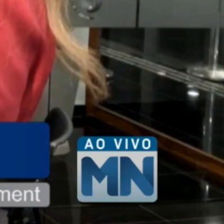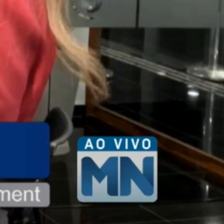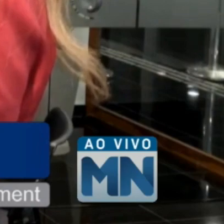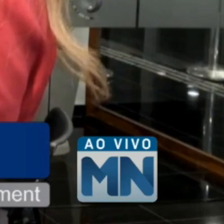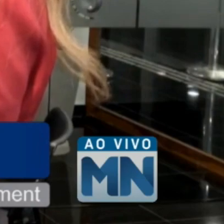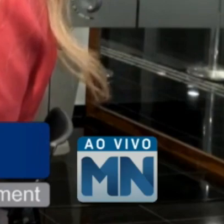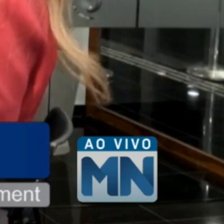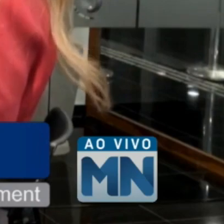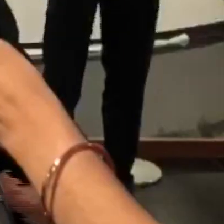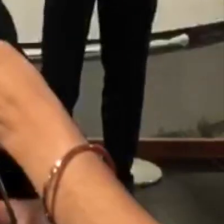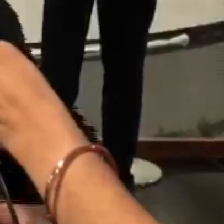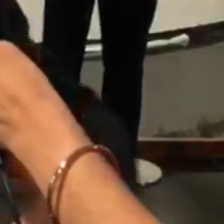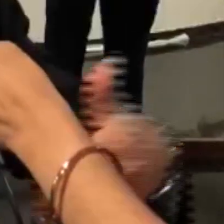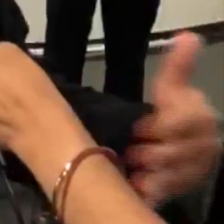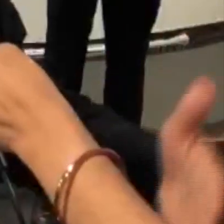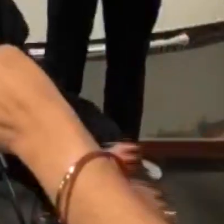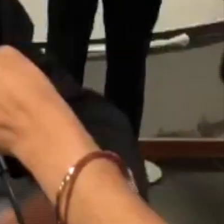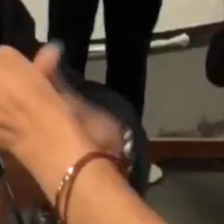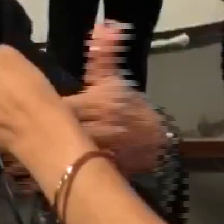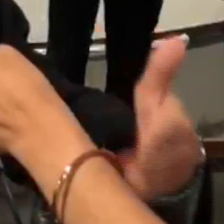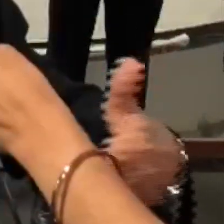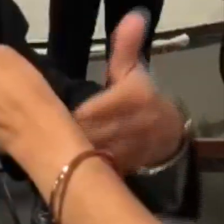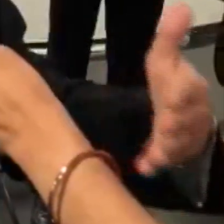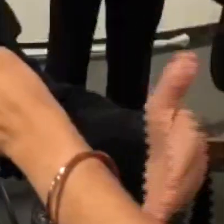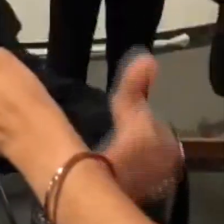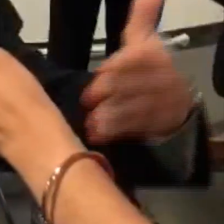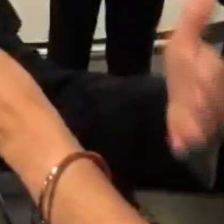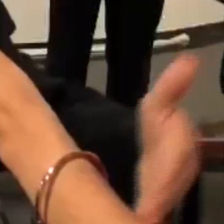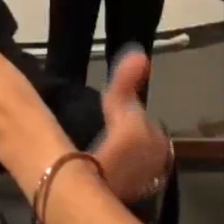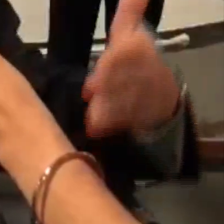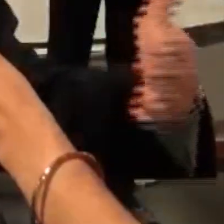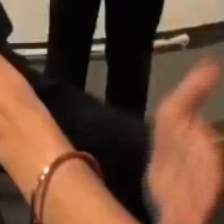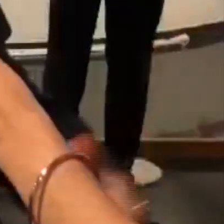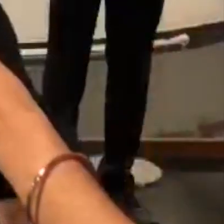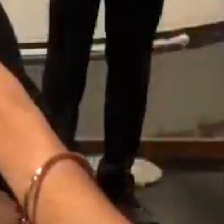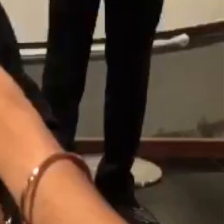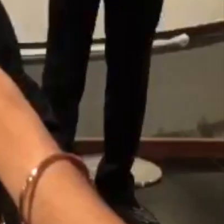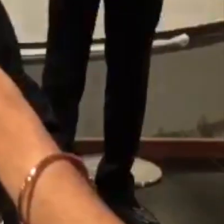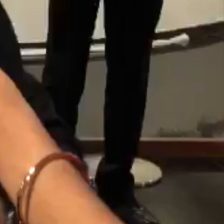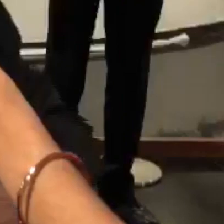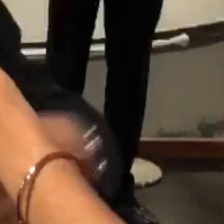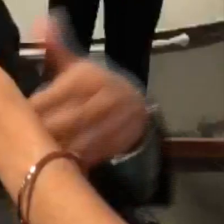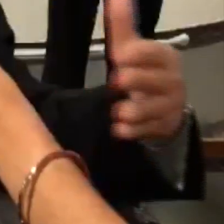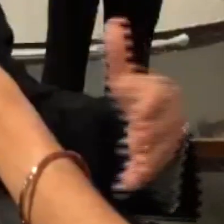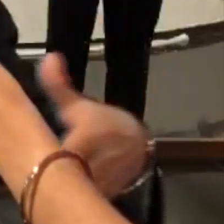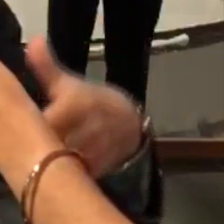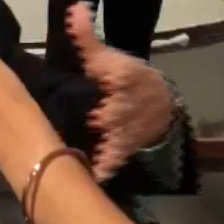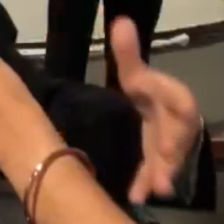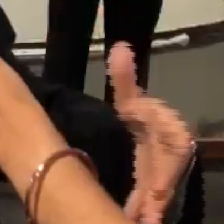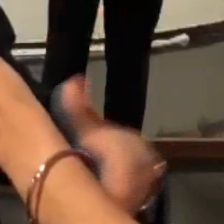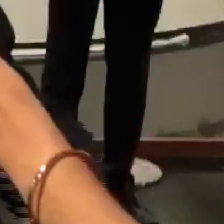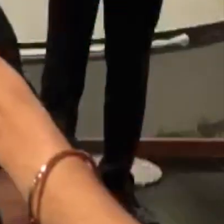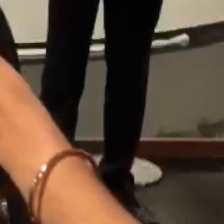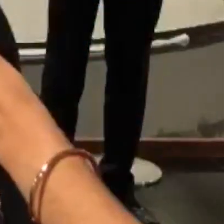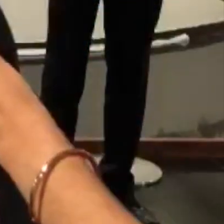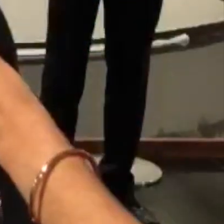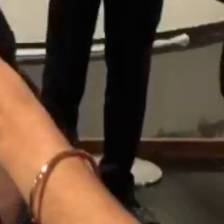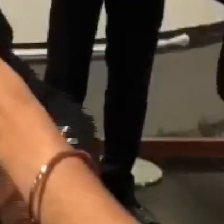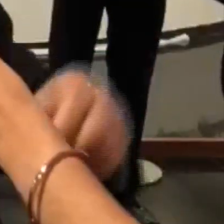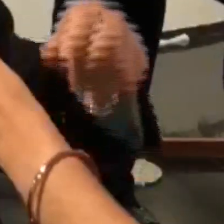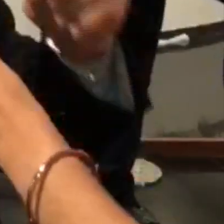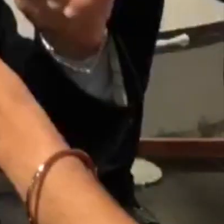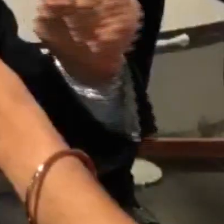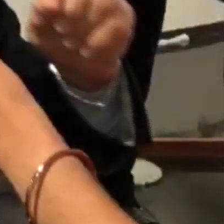que desenvolver. E ela é uma pessoa que eu acompanho a vida dela toda como magistrada, uma carreira bonita na